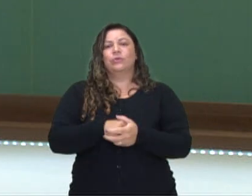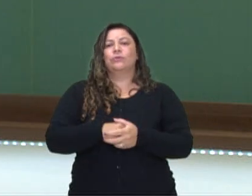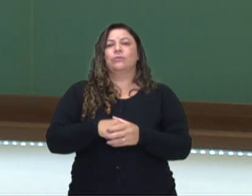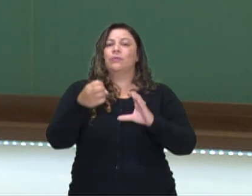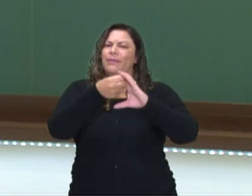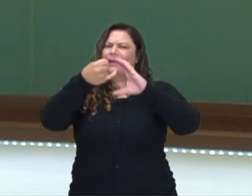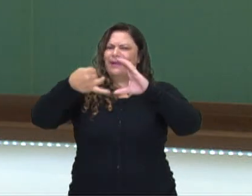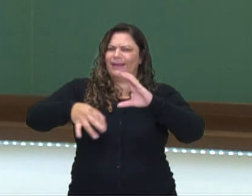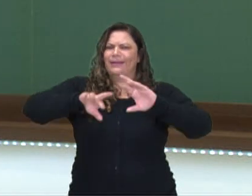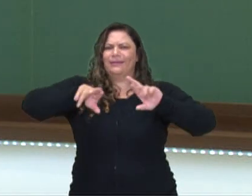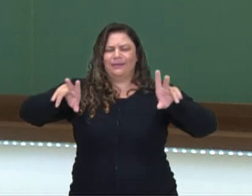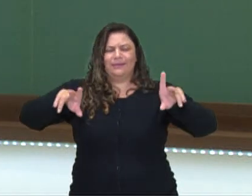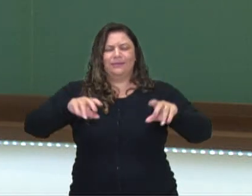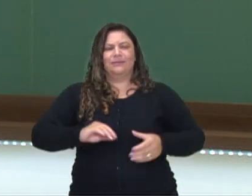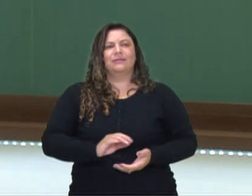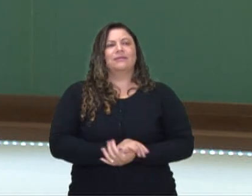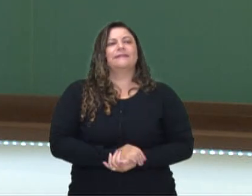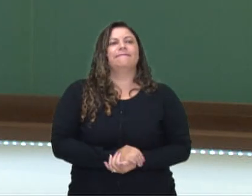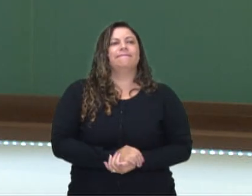característica.